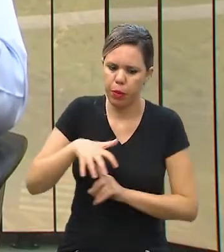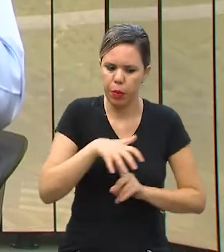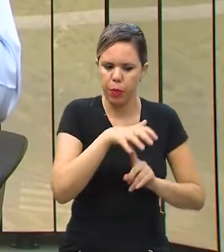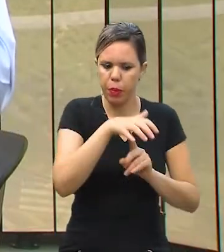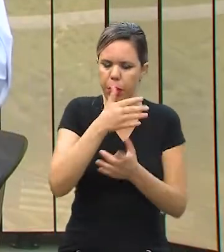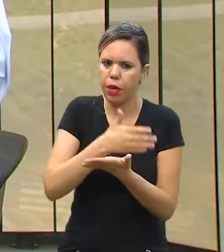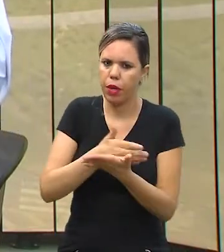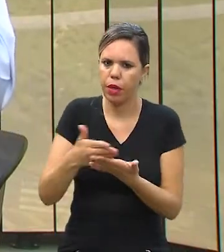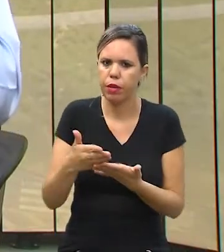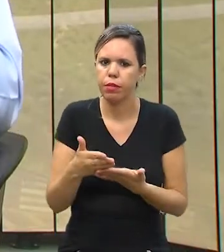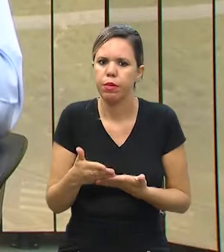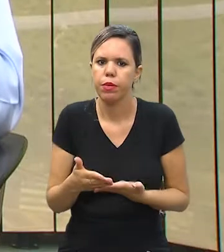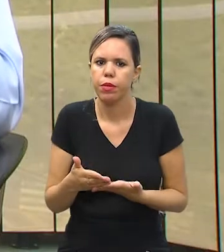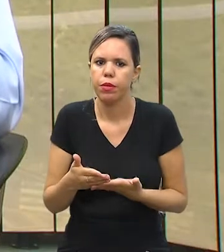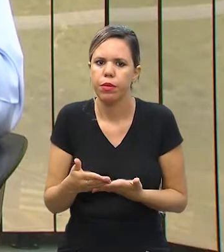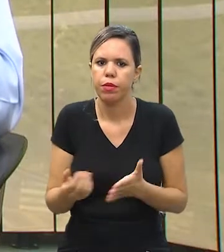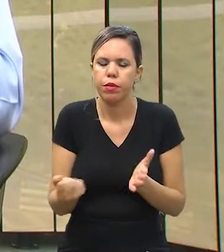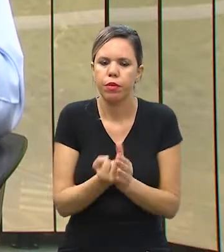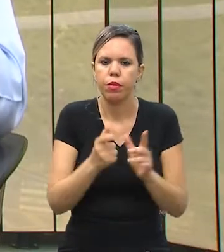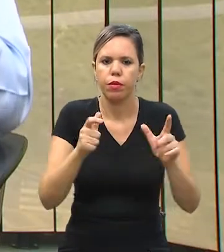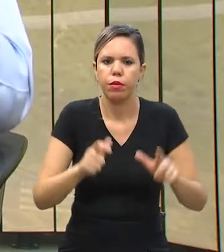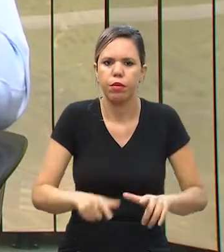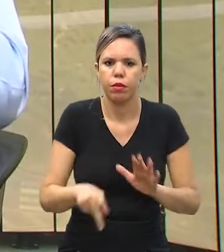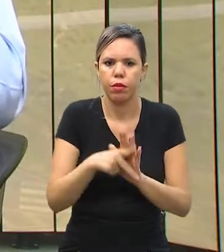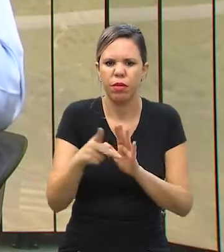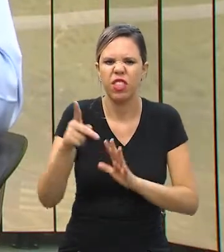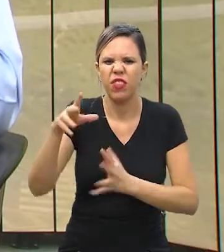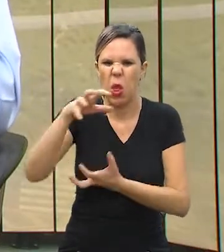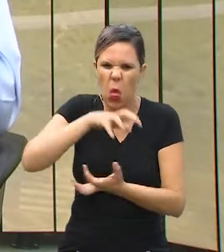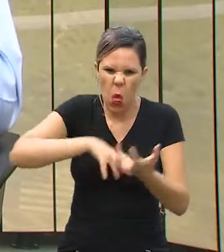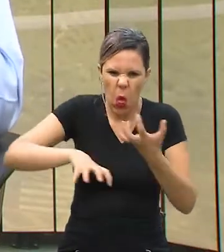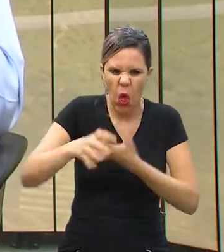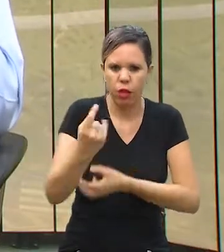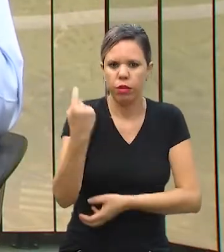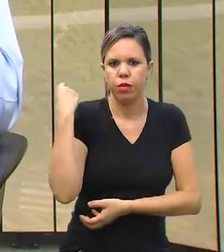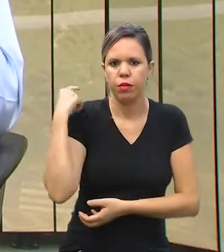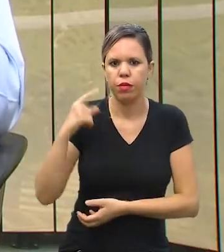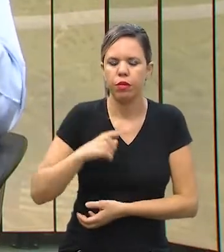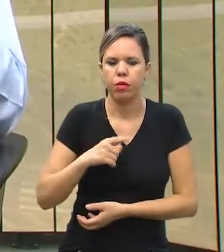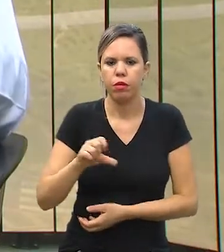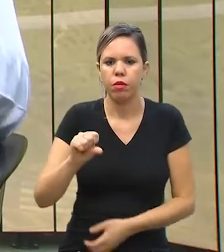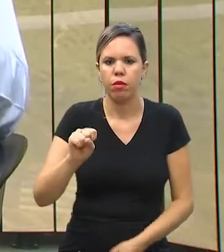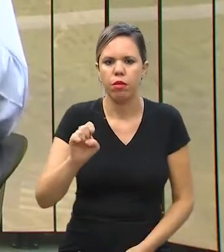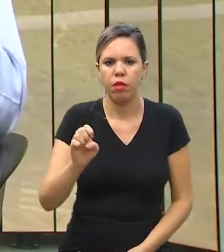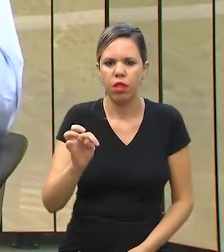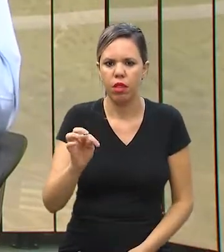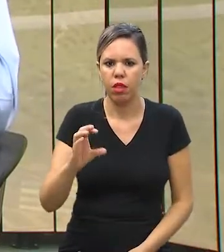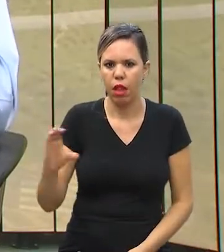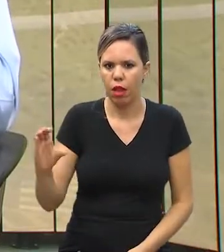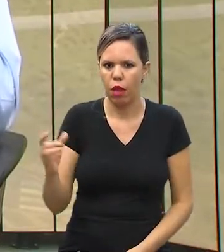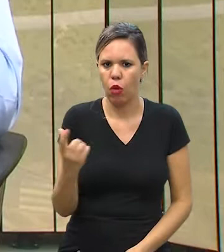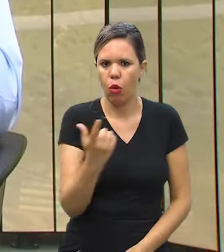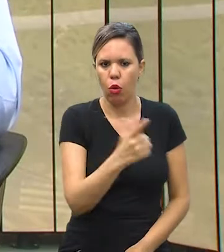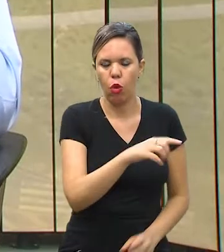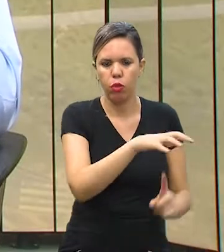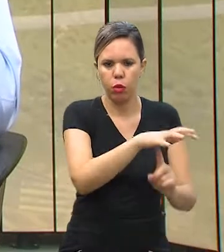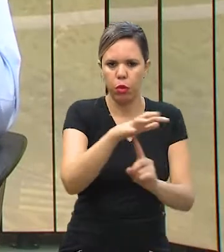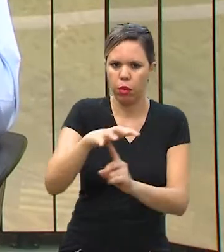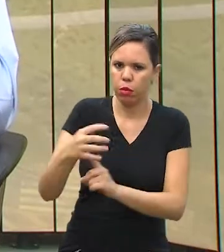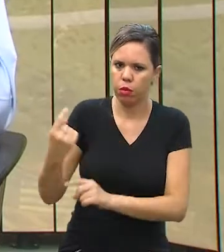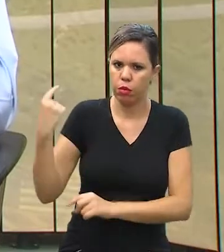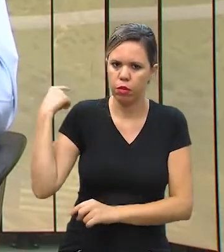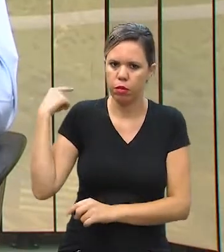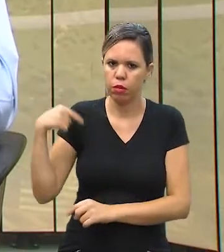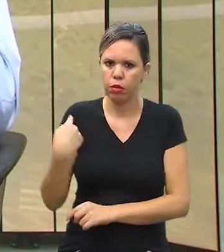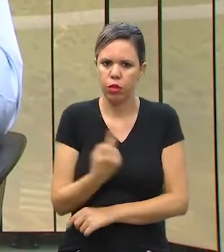começou demarcar um espaço, teve briga naquela Sim. época entre a CETEC e os camelôs, que naquela